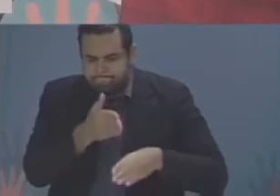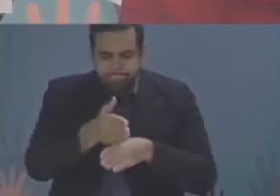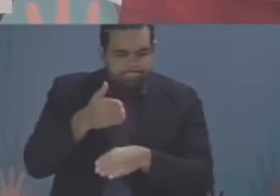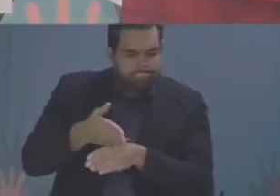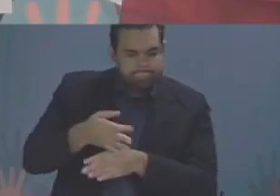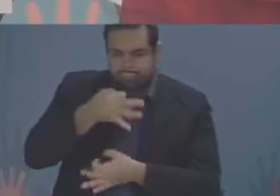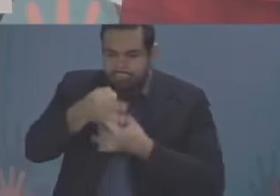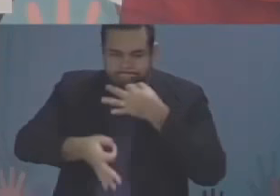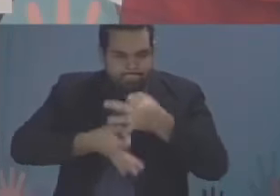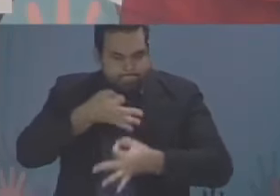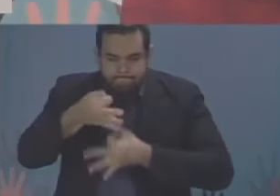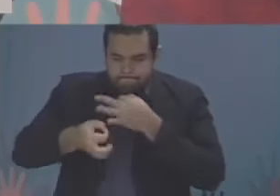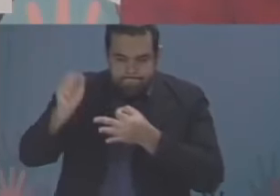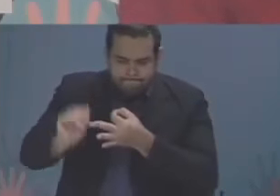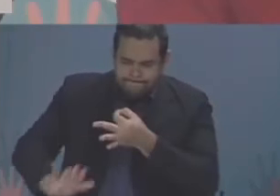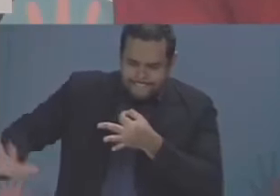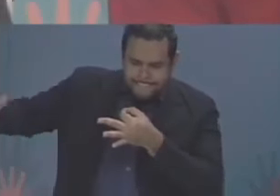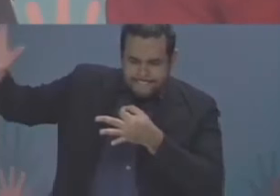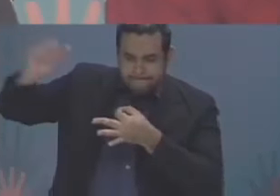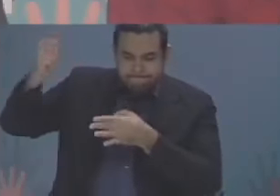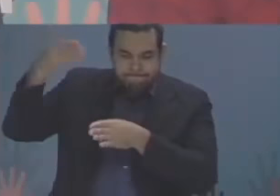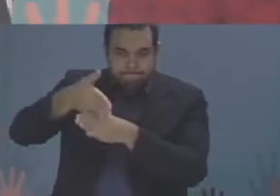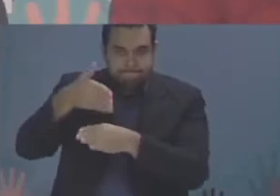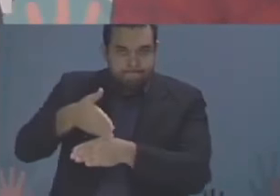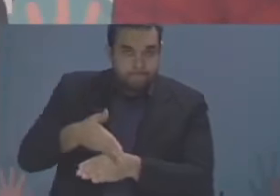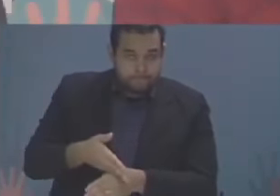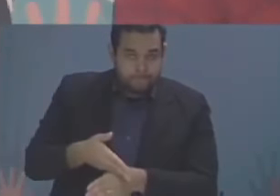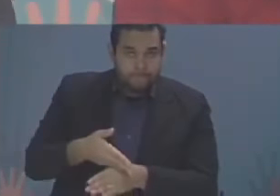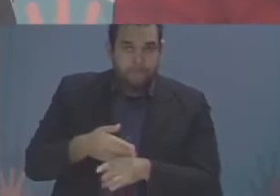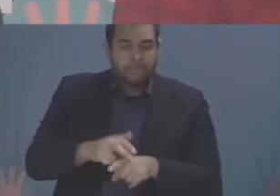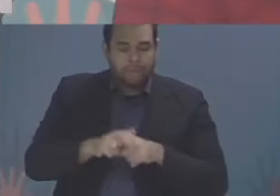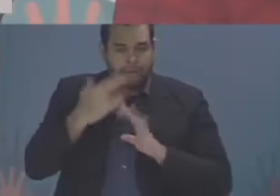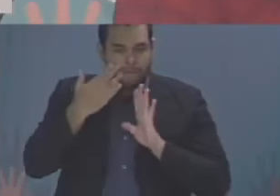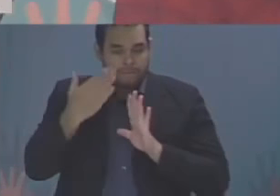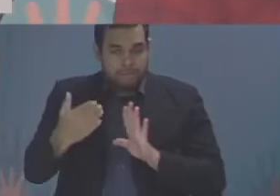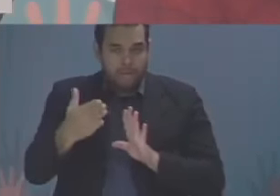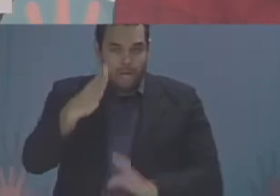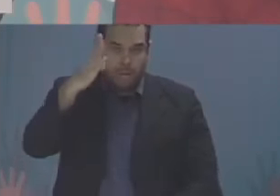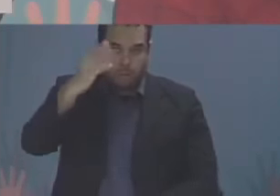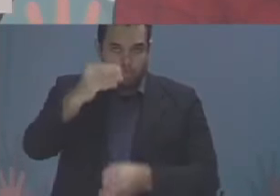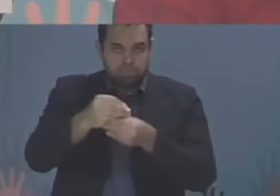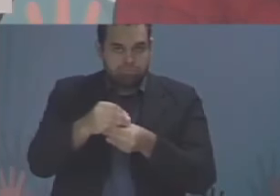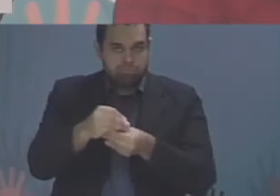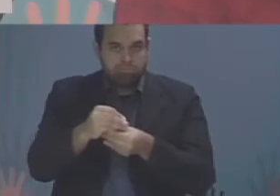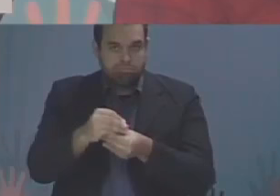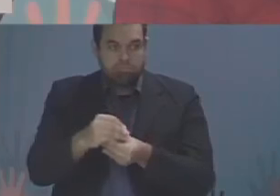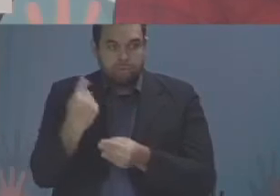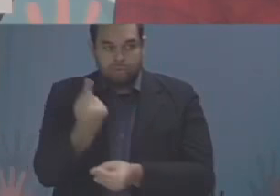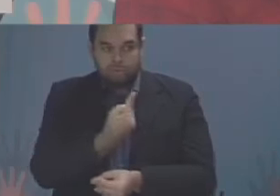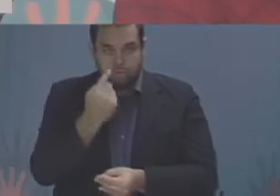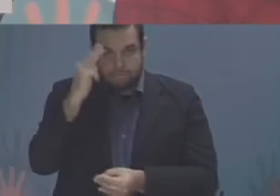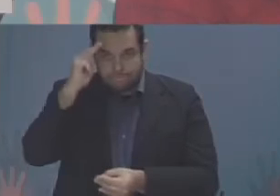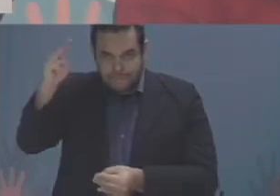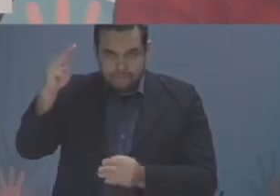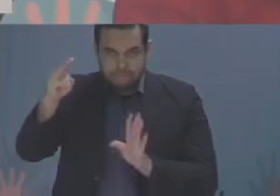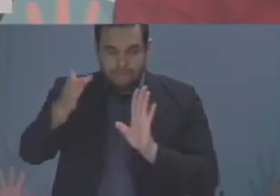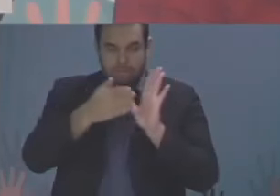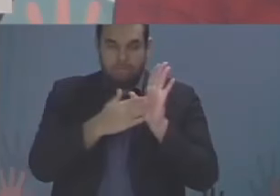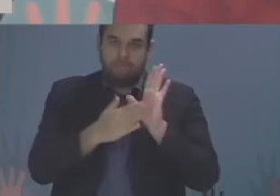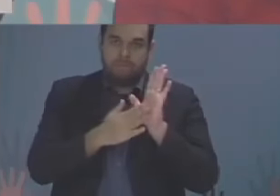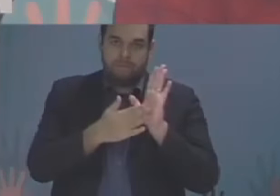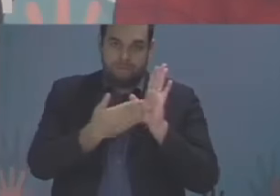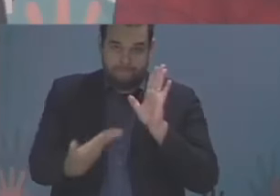de todo o Brasil. E eu vou apresentar aqui, de uma maneira resumida, os nossos principais pontos de